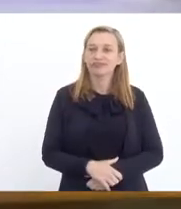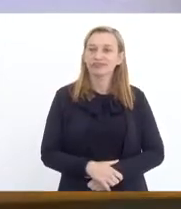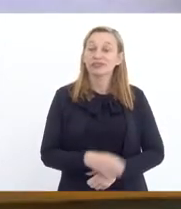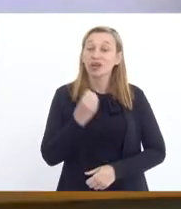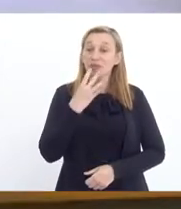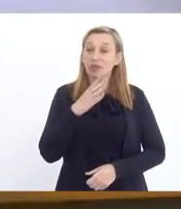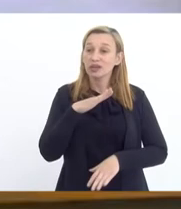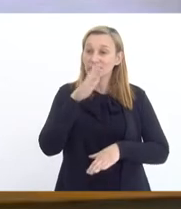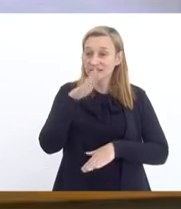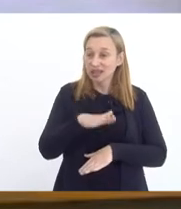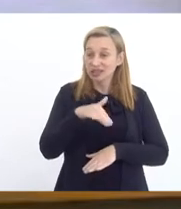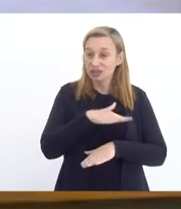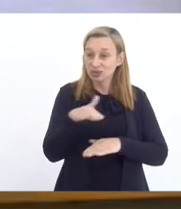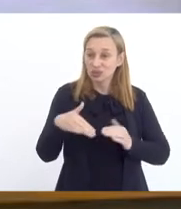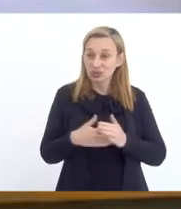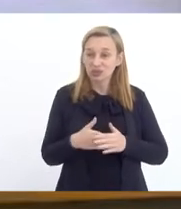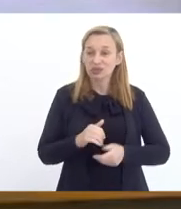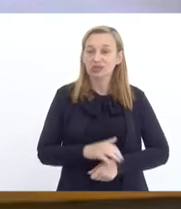Boa tarde a todos.